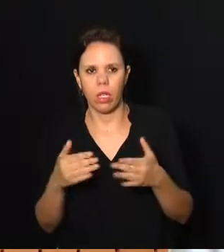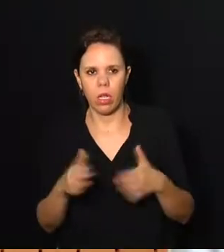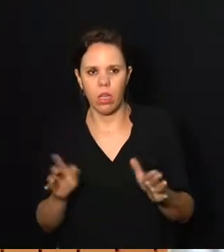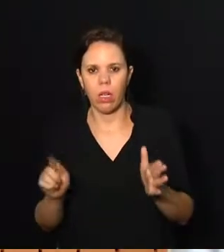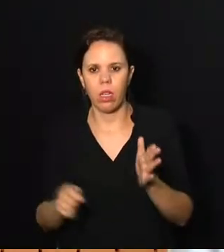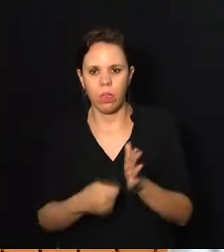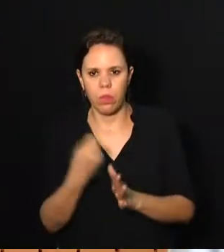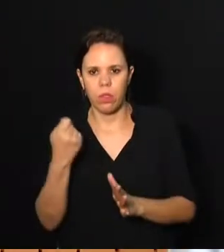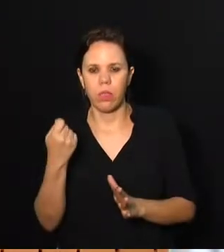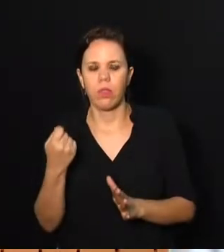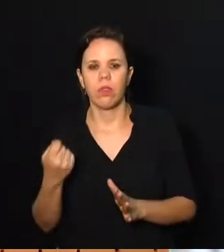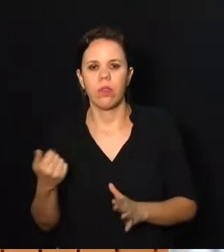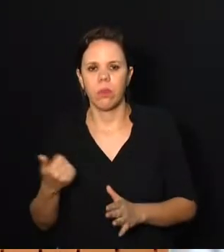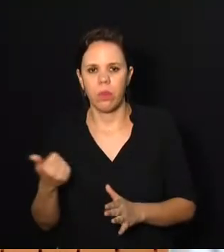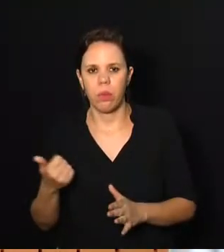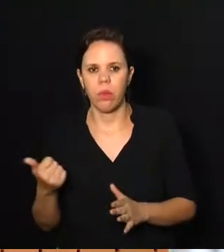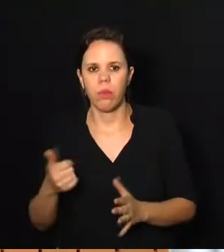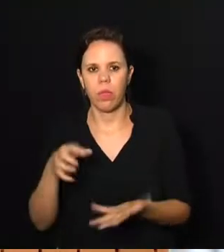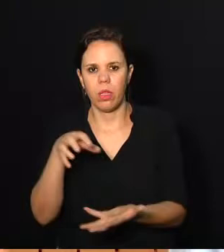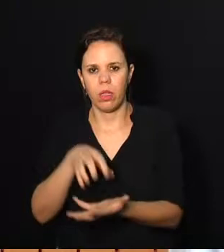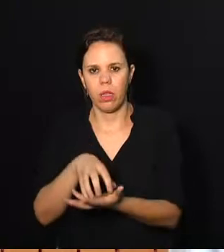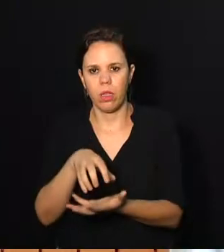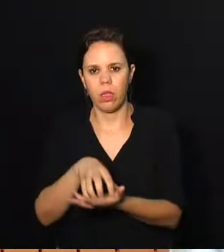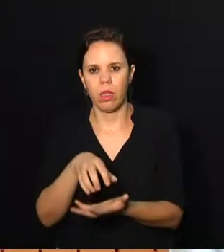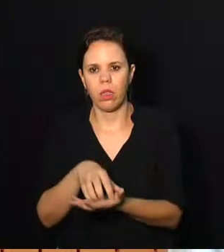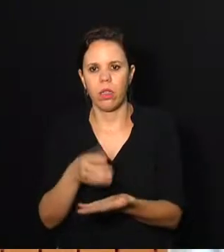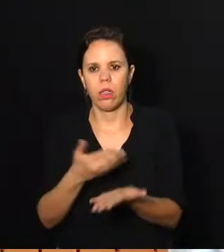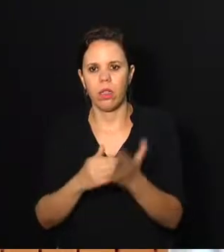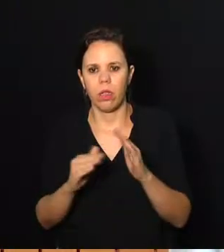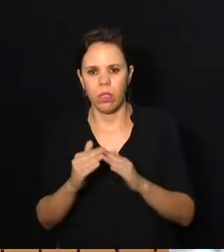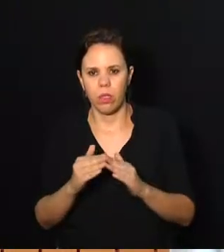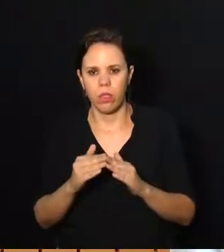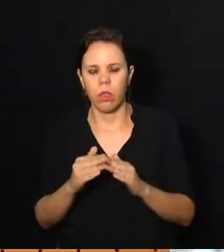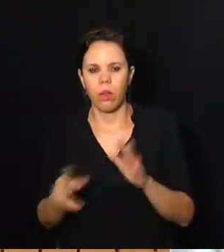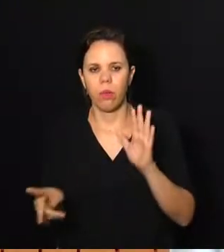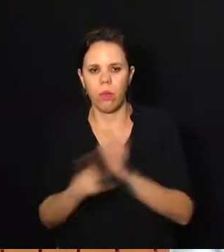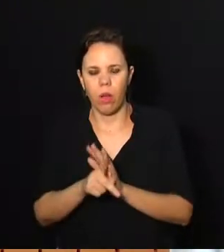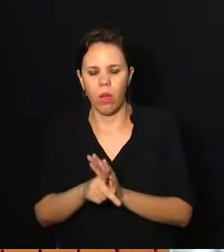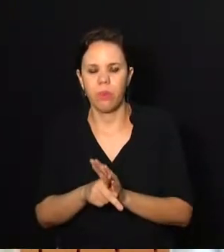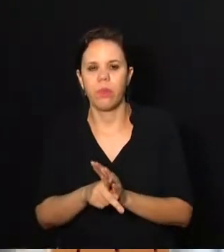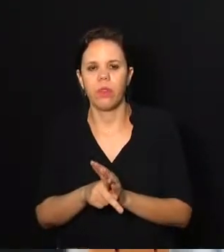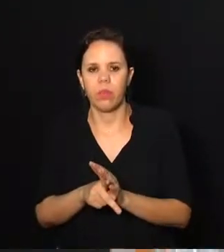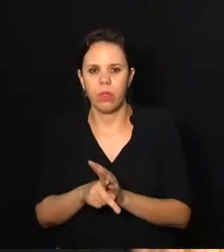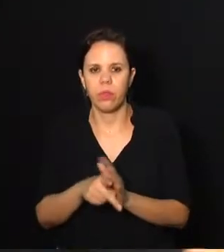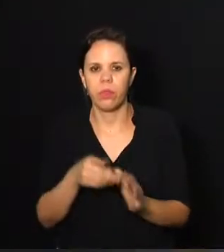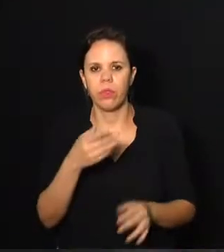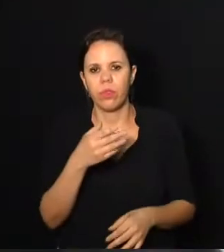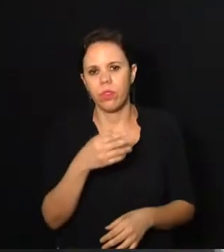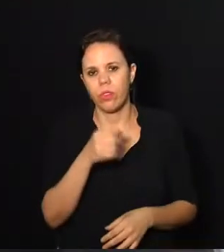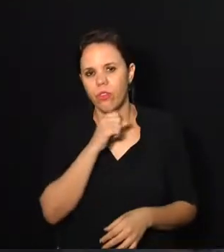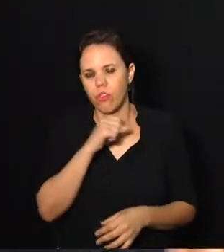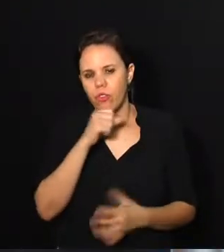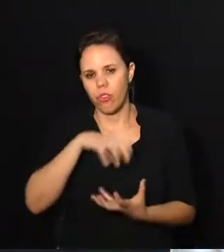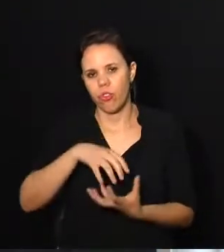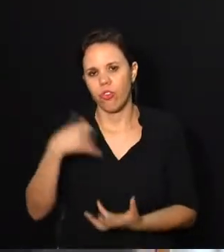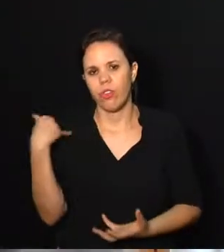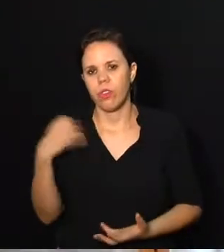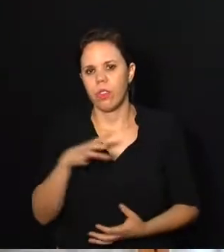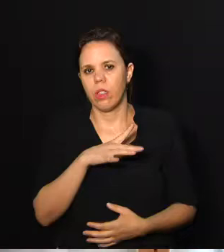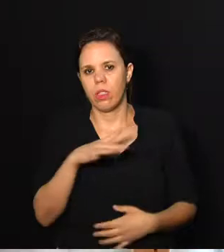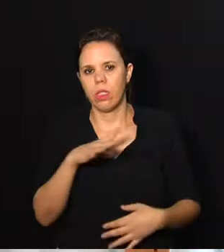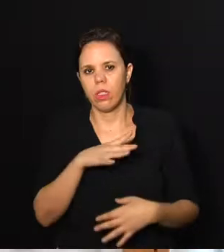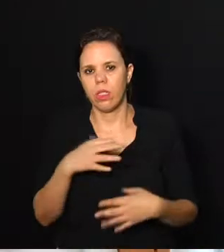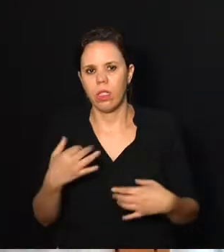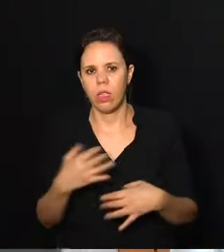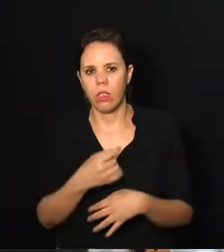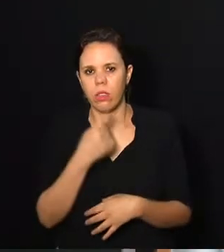disponibilizando a primeira unidade, que eu vou chamar de creche para idoso, porque está no meu projeto, da cidade de Campinas,